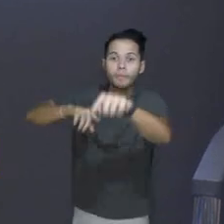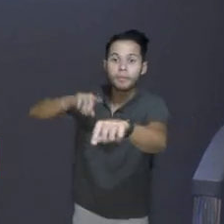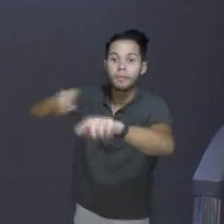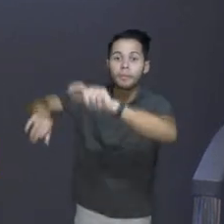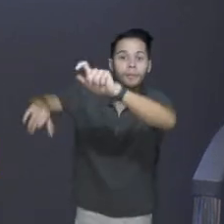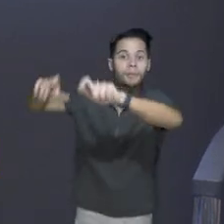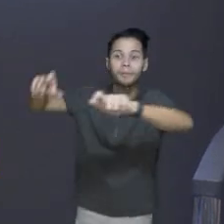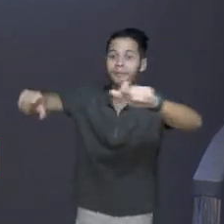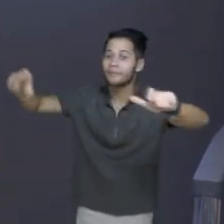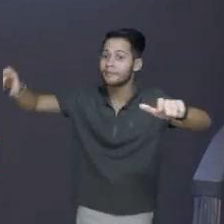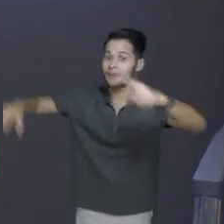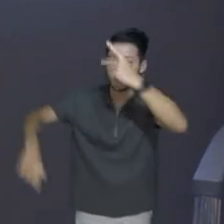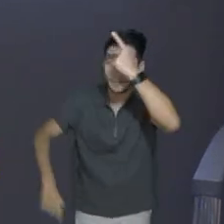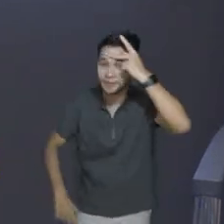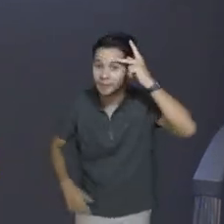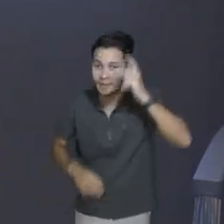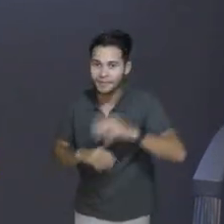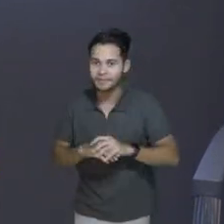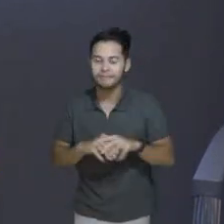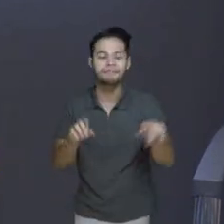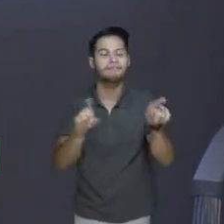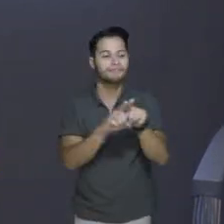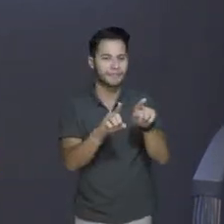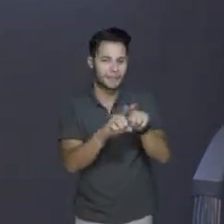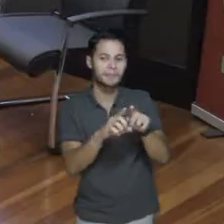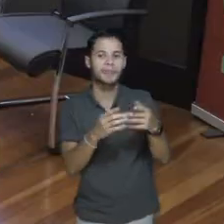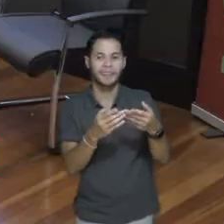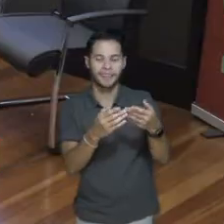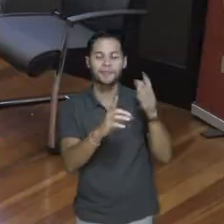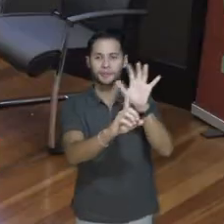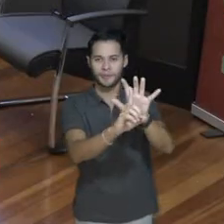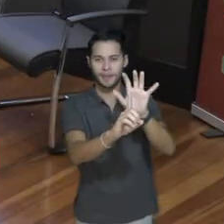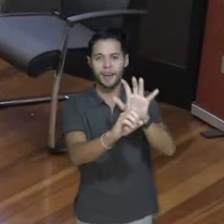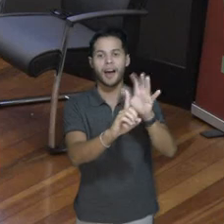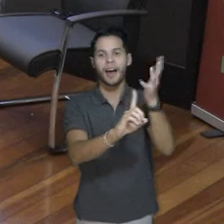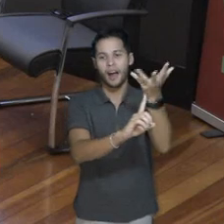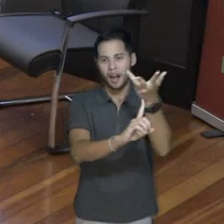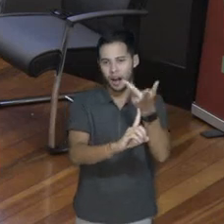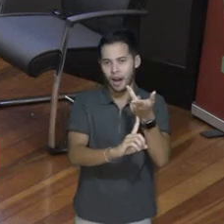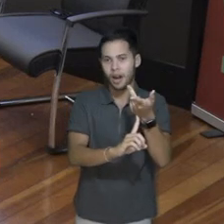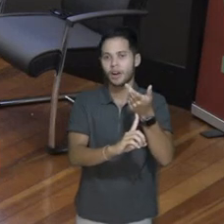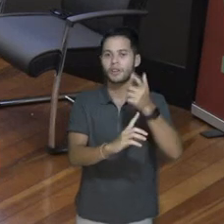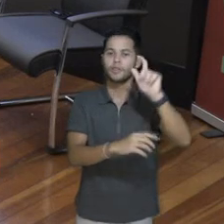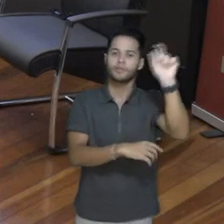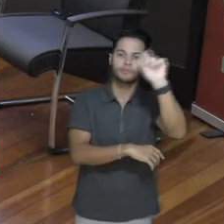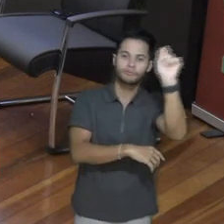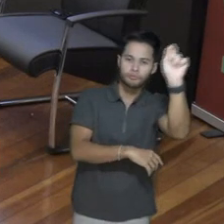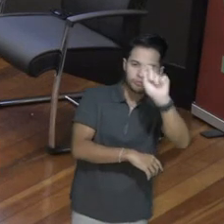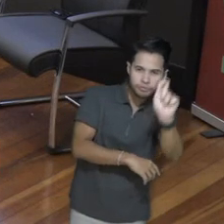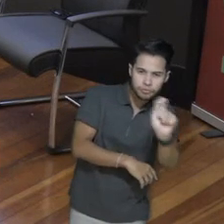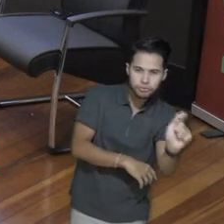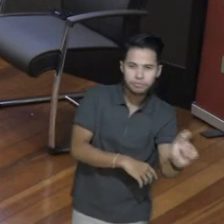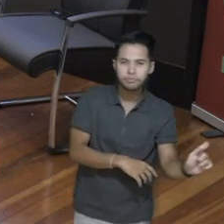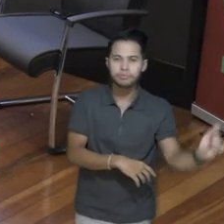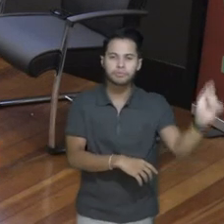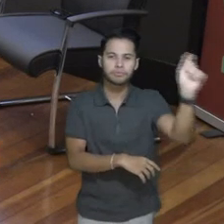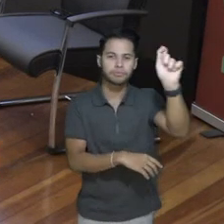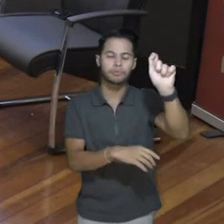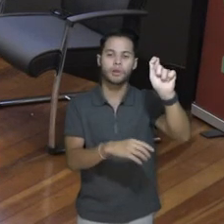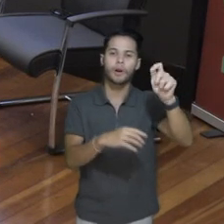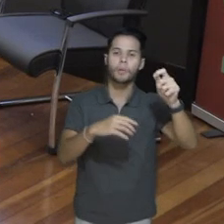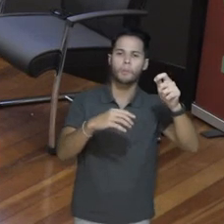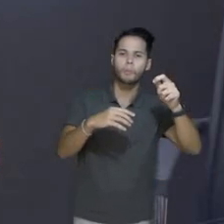atinge a arte né a grafitagem assim como também atinge a cultura através da música do